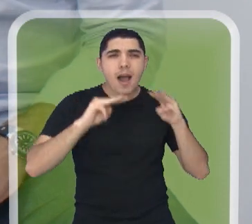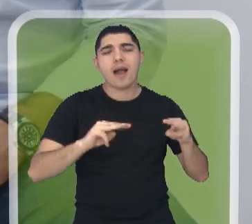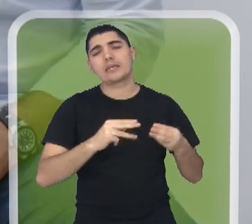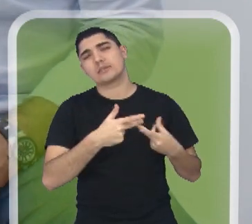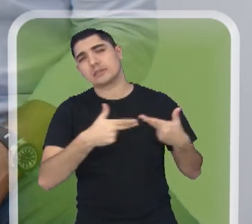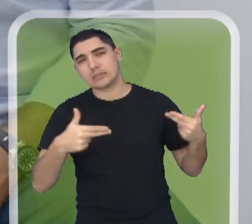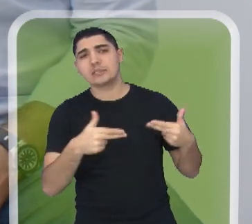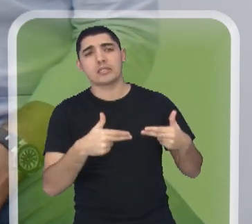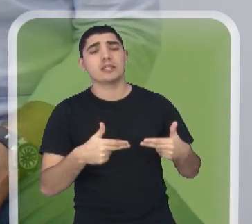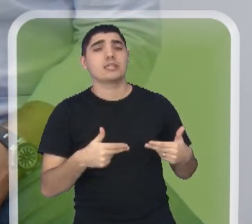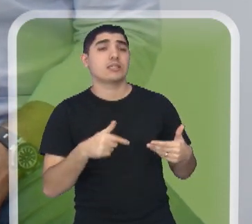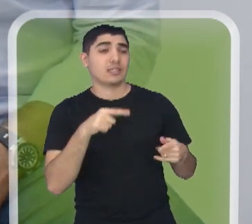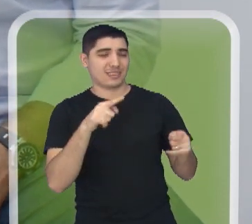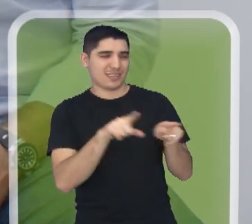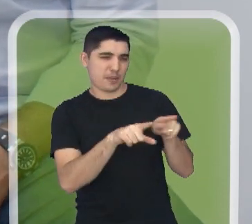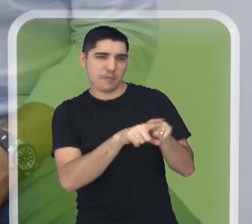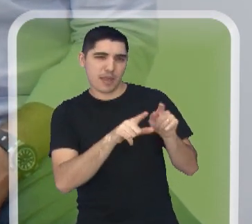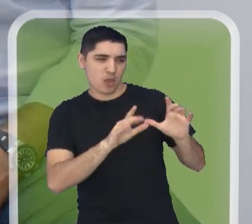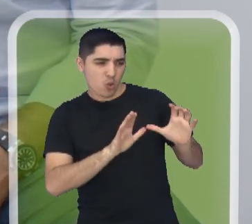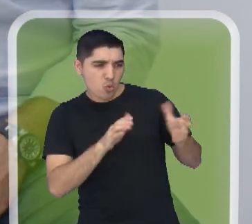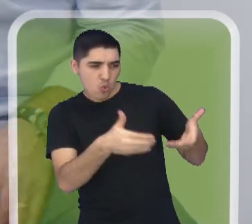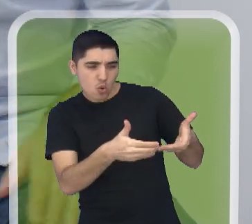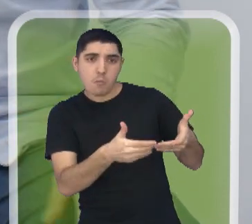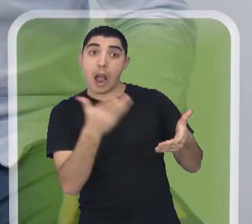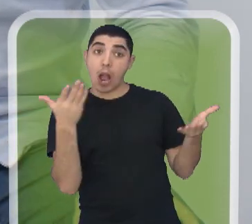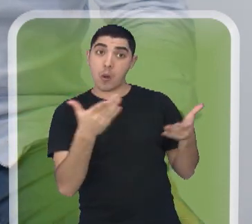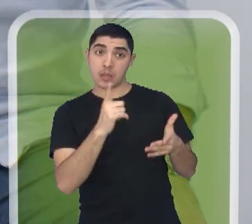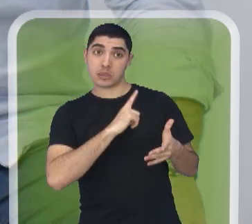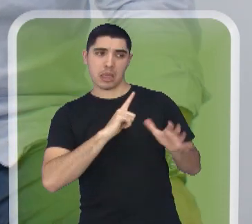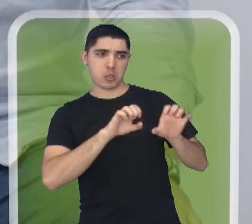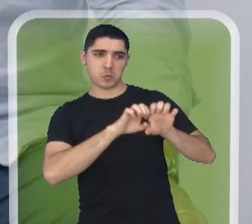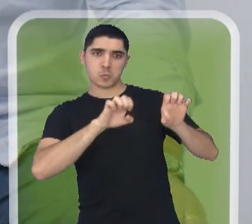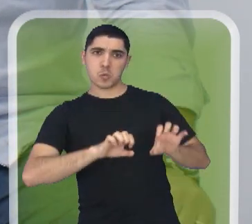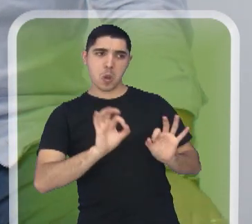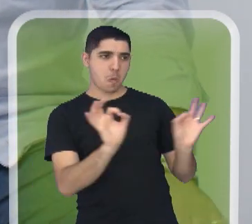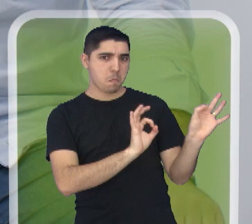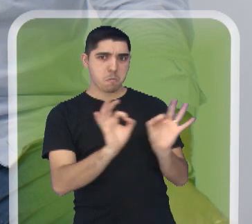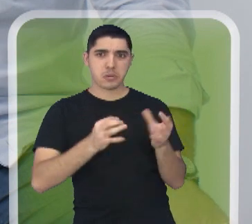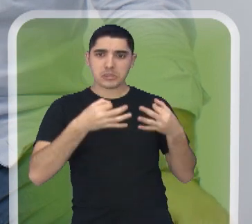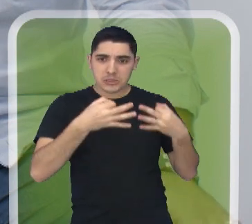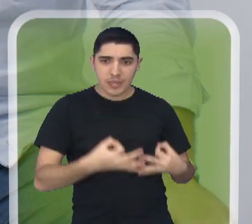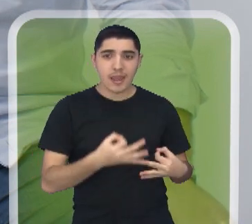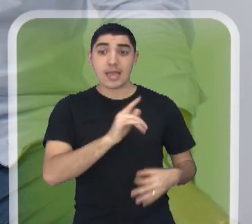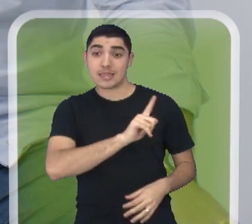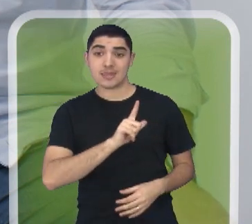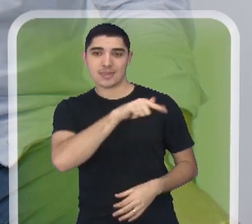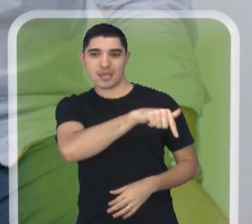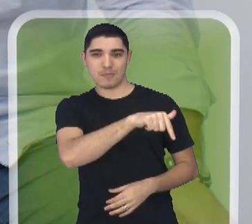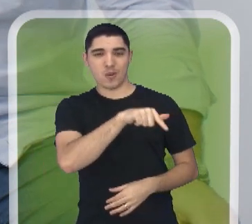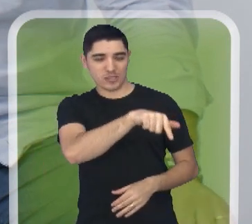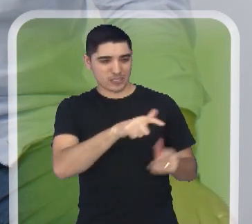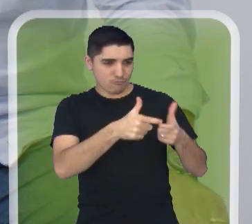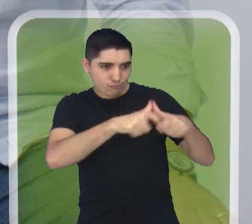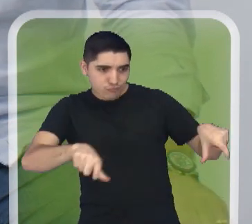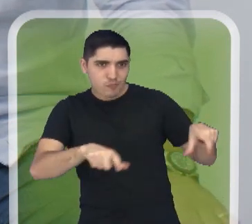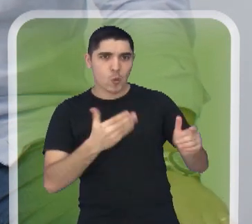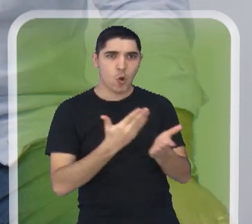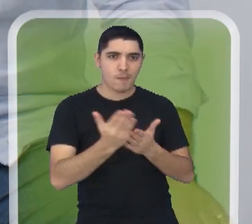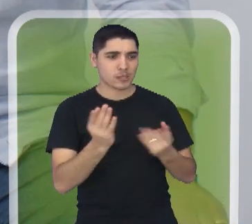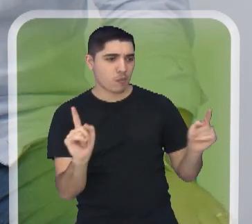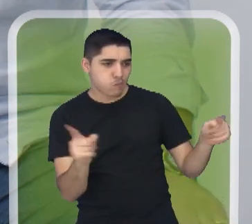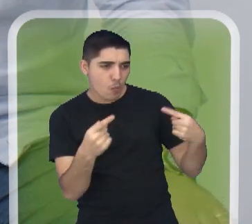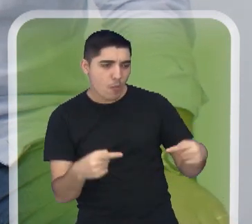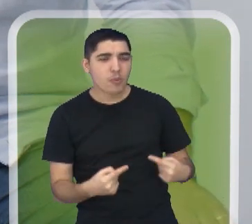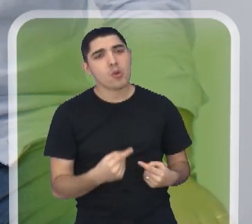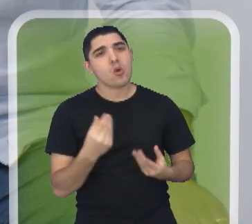coletivo de imprensa, que é a organização, tal, que está muito mais organizado hoje, para depois jogar isso para o campo, enfim, como é que estava o